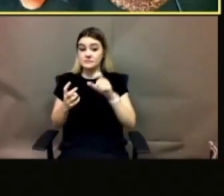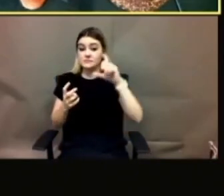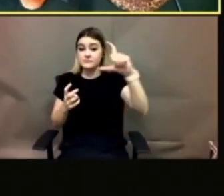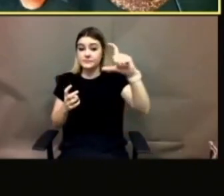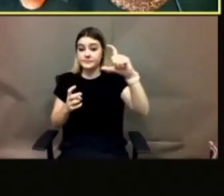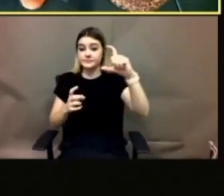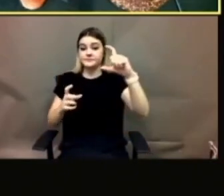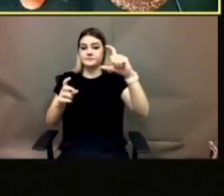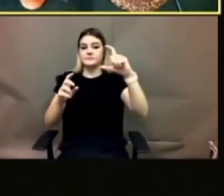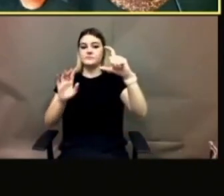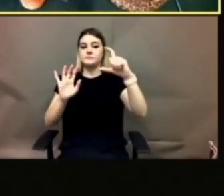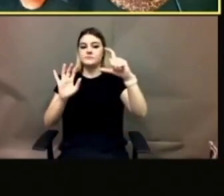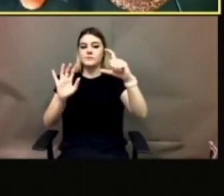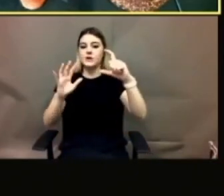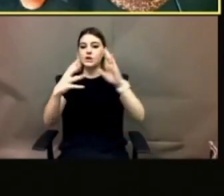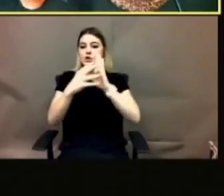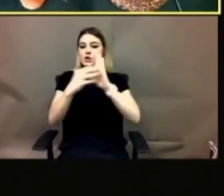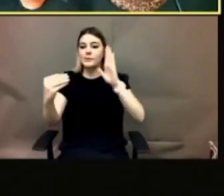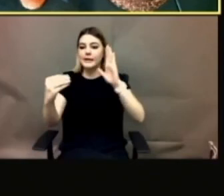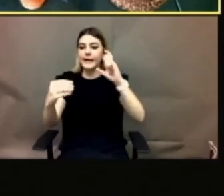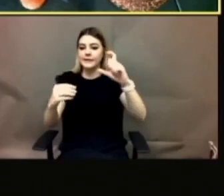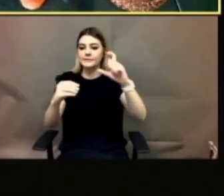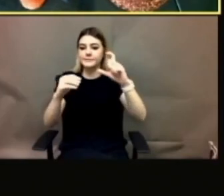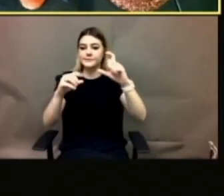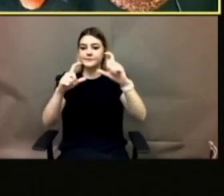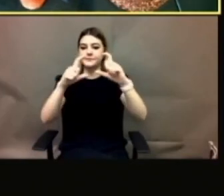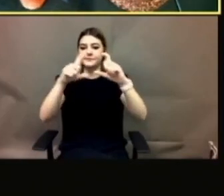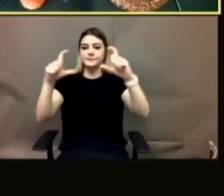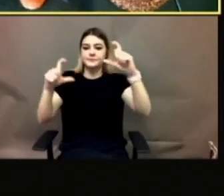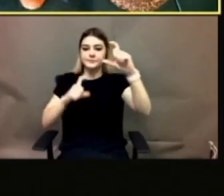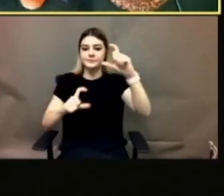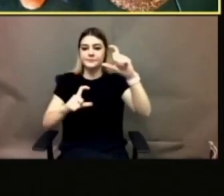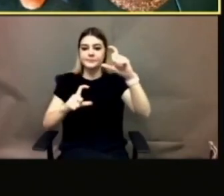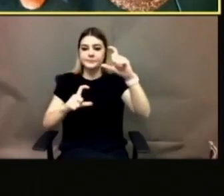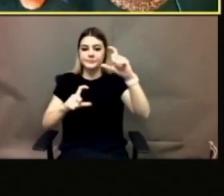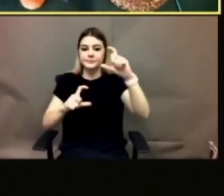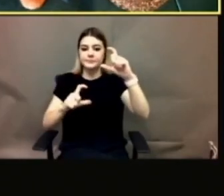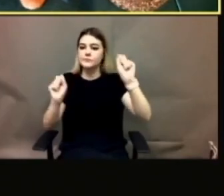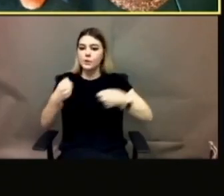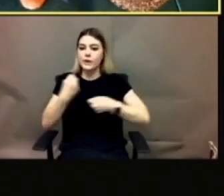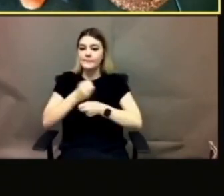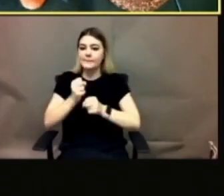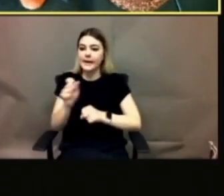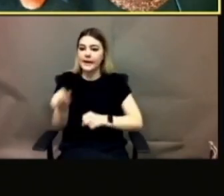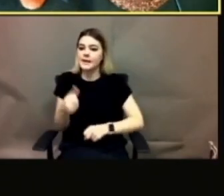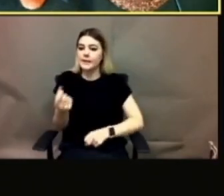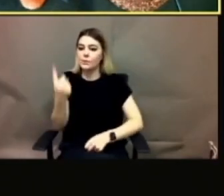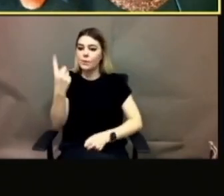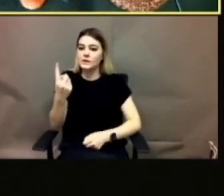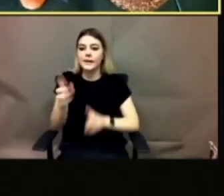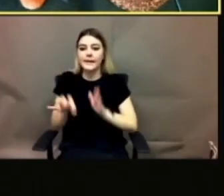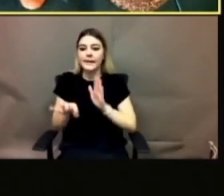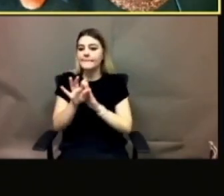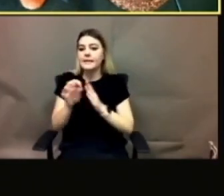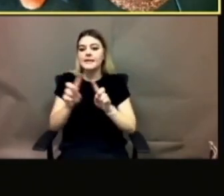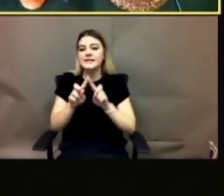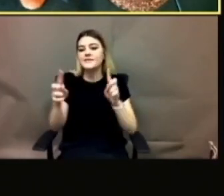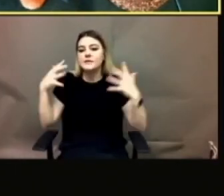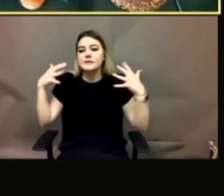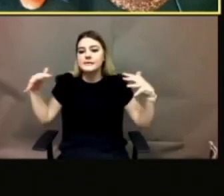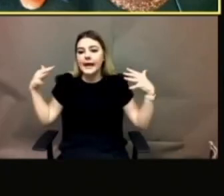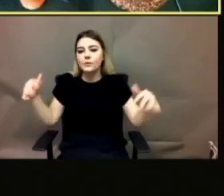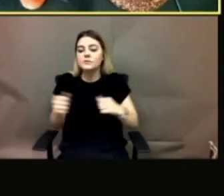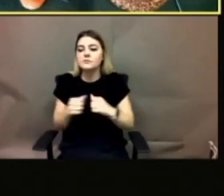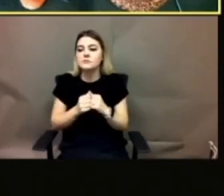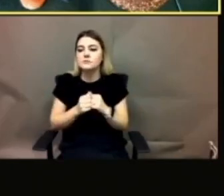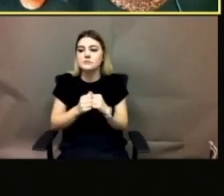essas funções. agora com a seta para a direita, eu não tenho um segundo objeto